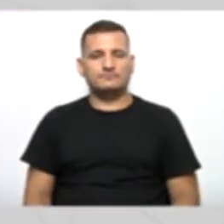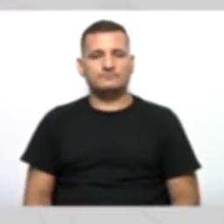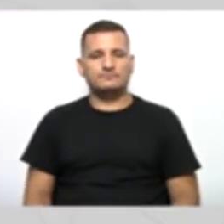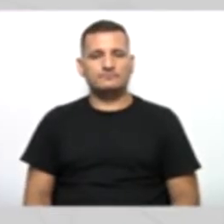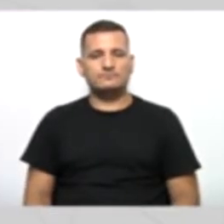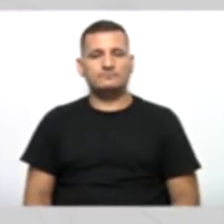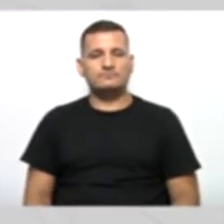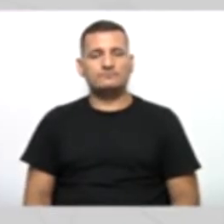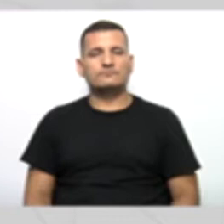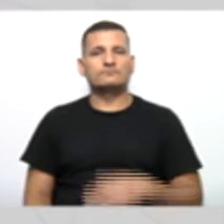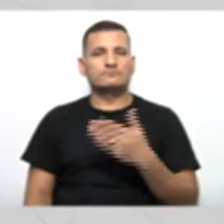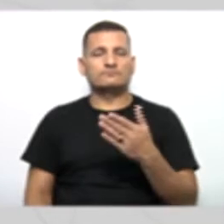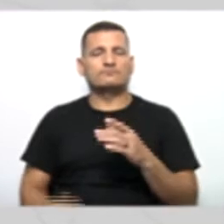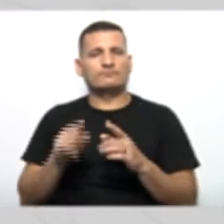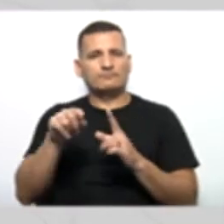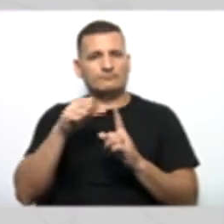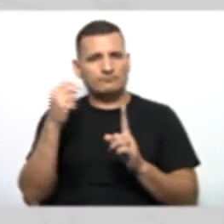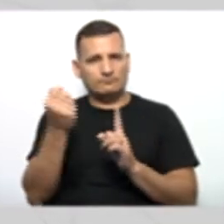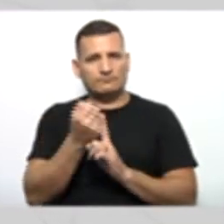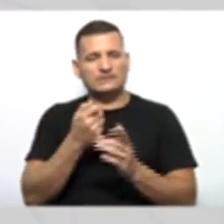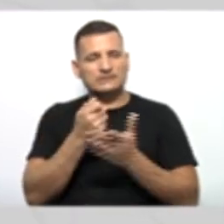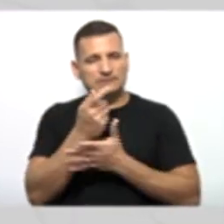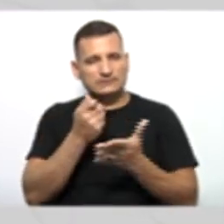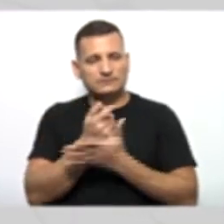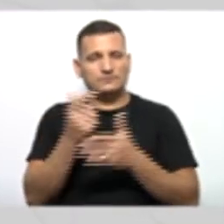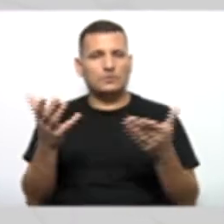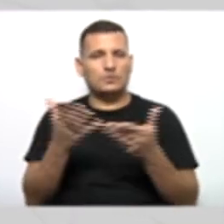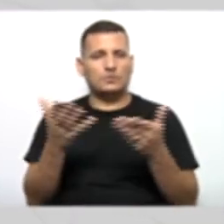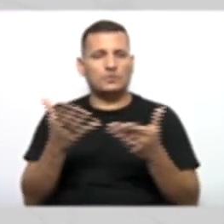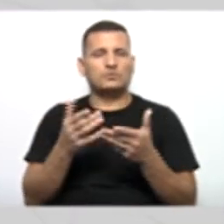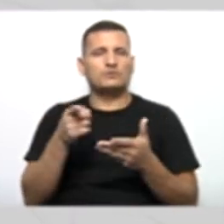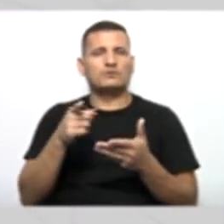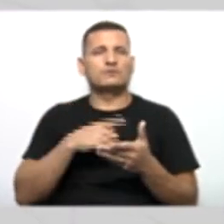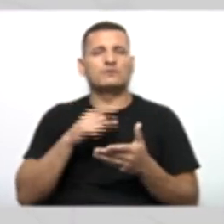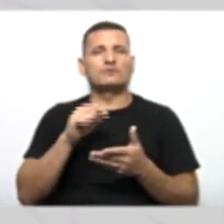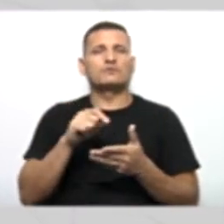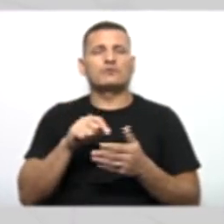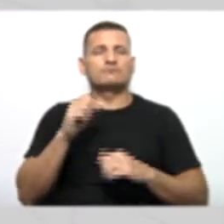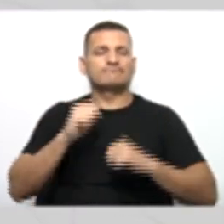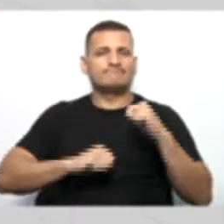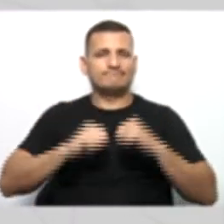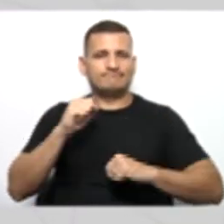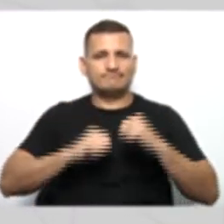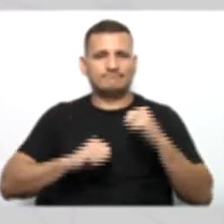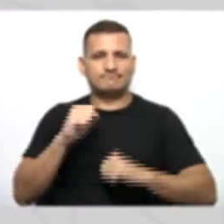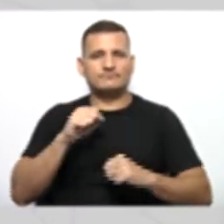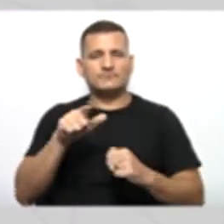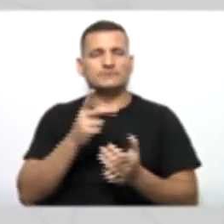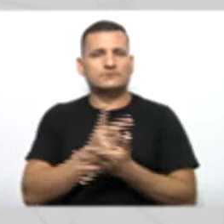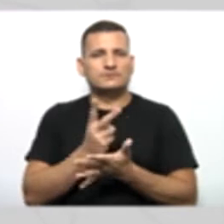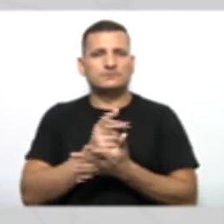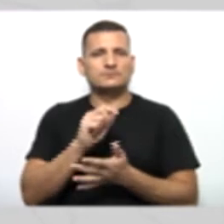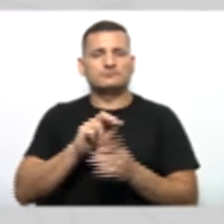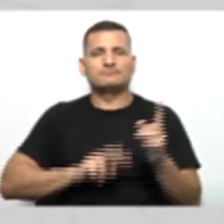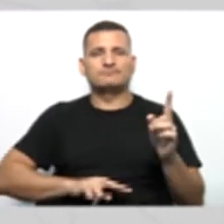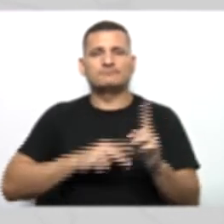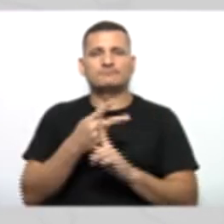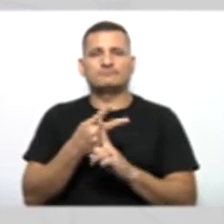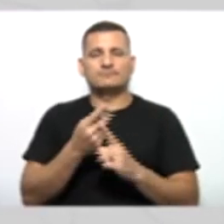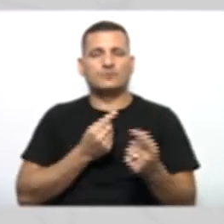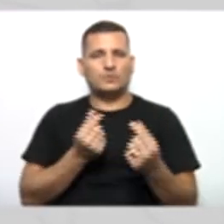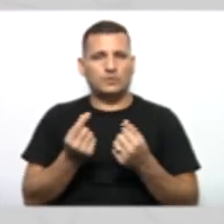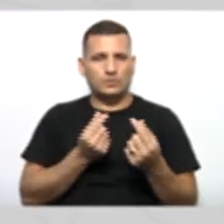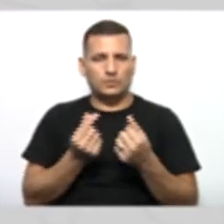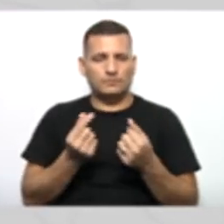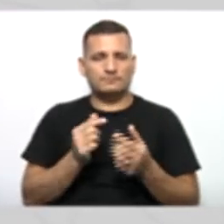Essa sociedade consumista de hoje é proporcionada por uma indústria que procura sempre aumentar os lucros. E